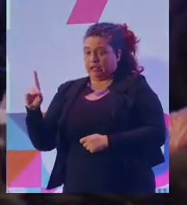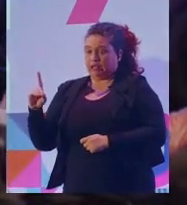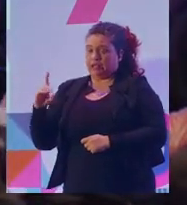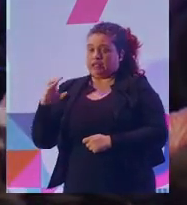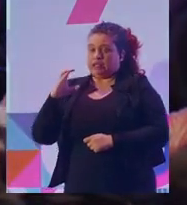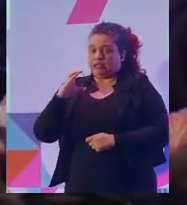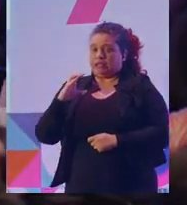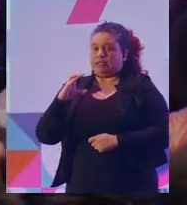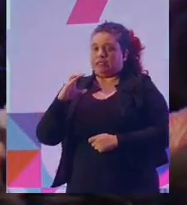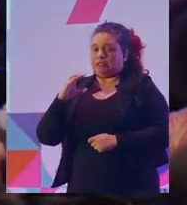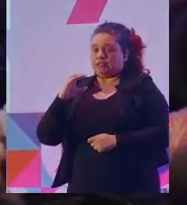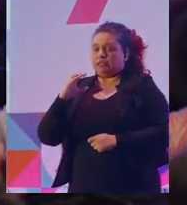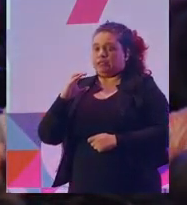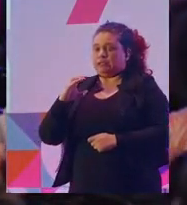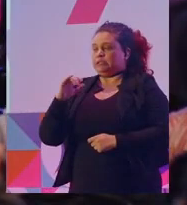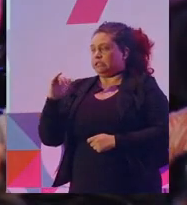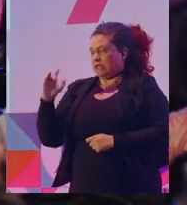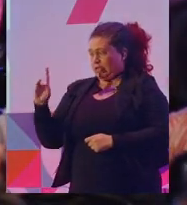mundo conhece.